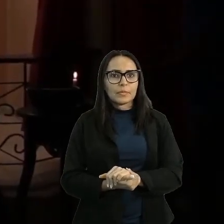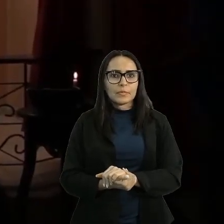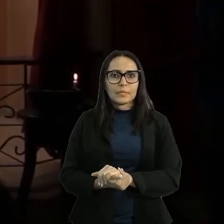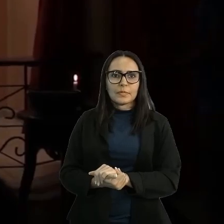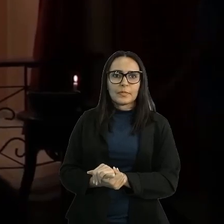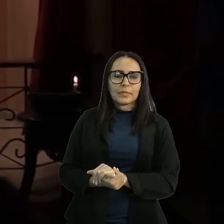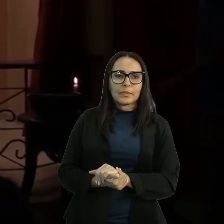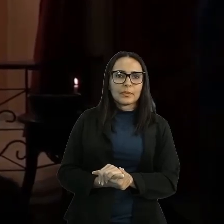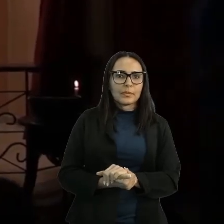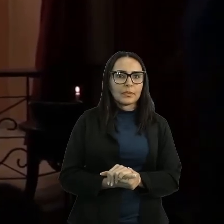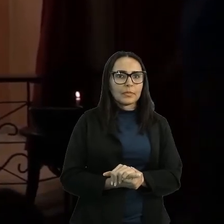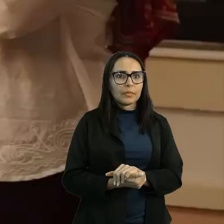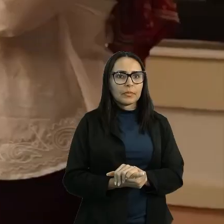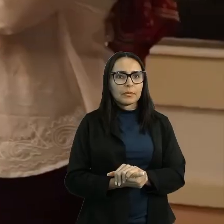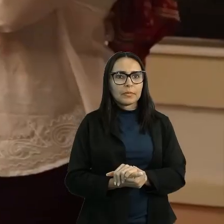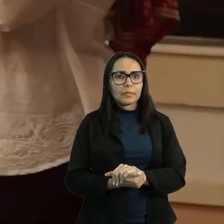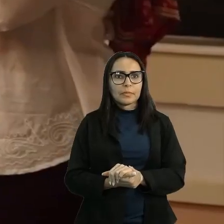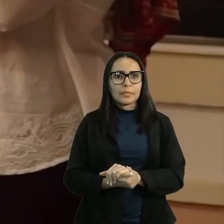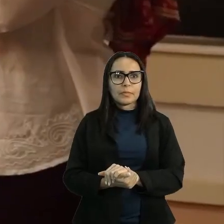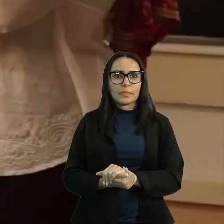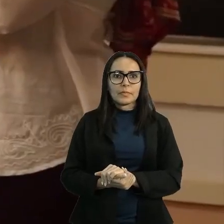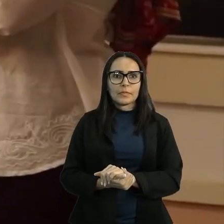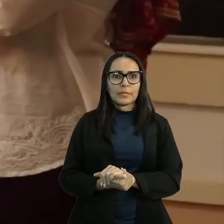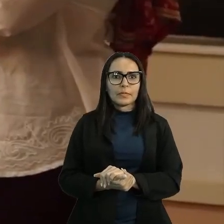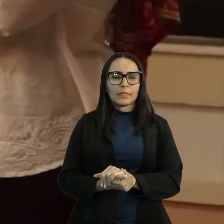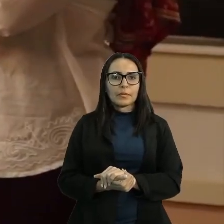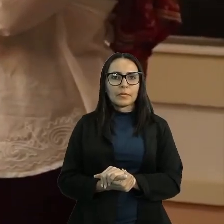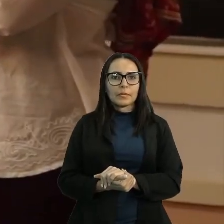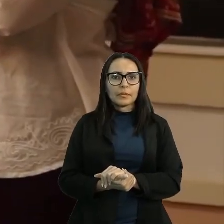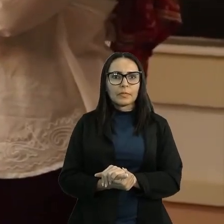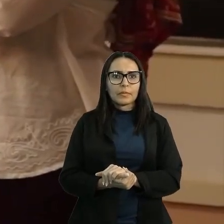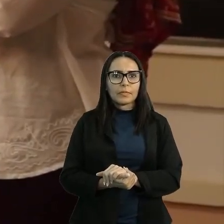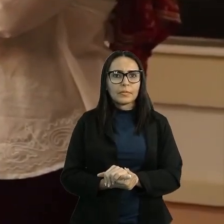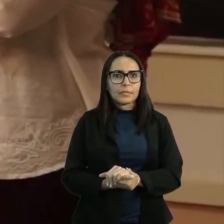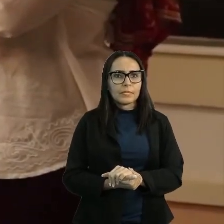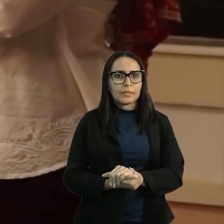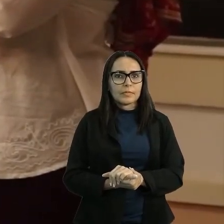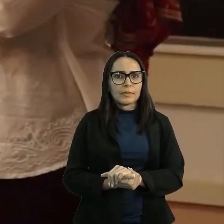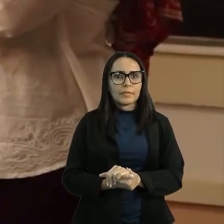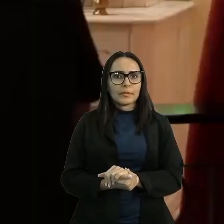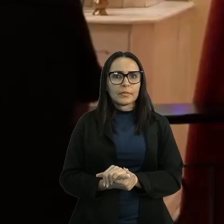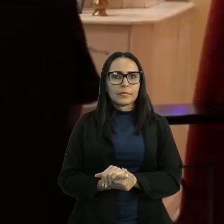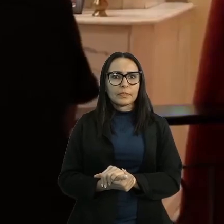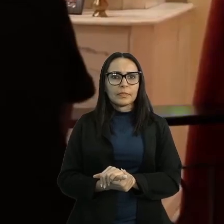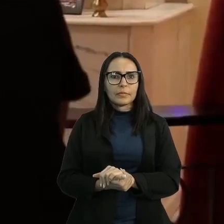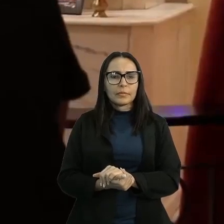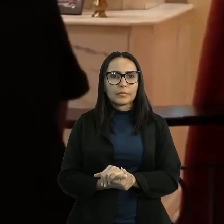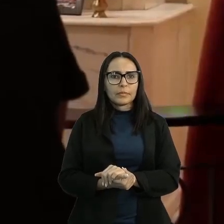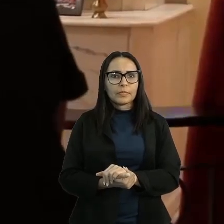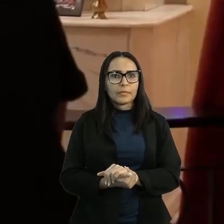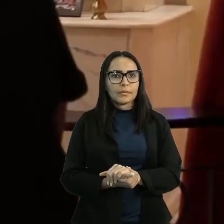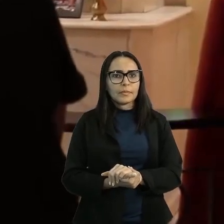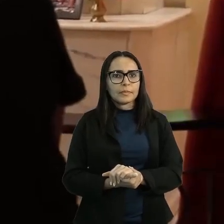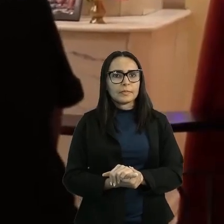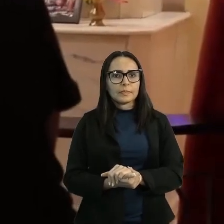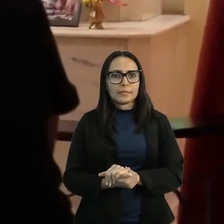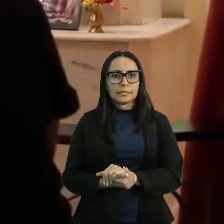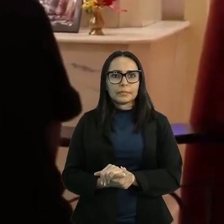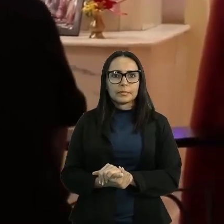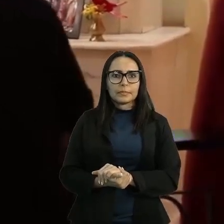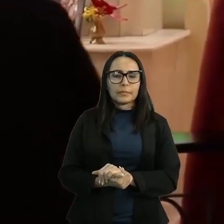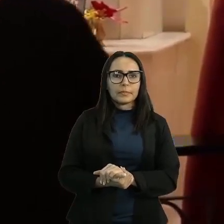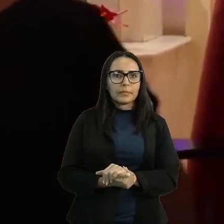sozinho, o celular não pega e tal. E aí foi quando eu tive a sorte de encontrar as pessoas vindo pra cá e segui e fiquei tranquilo. E dali pra frente, conhecendo,